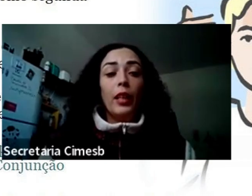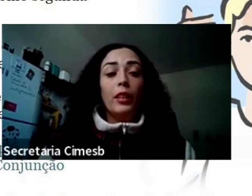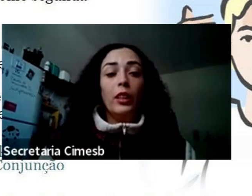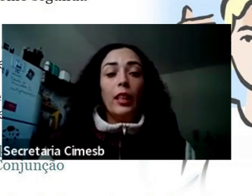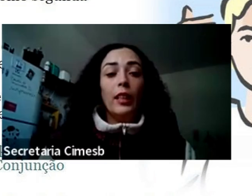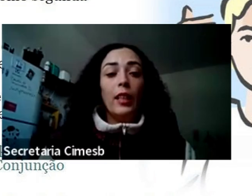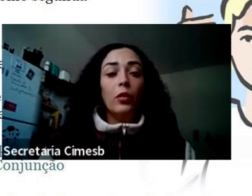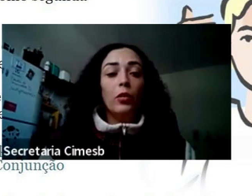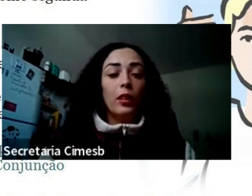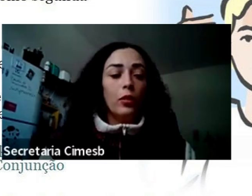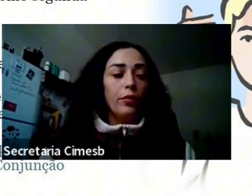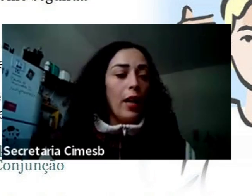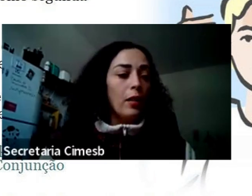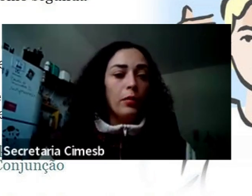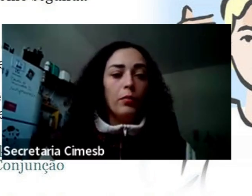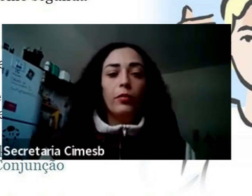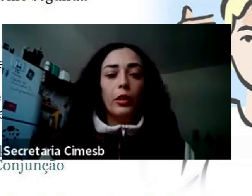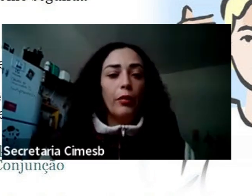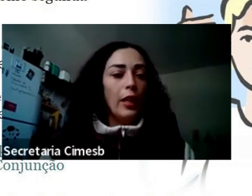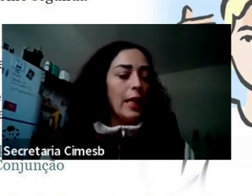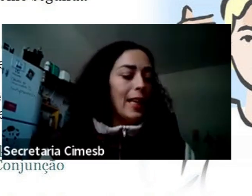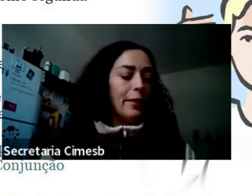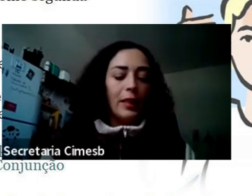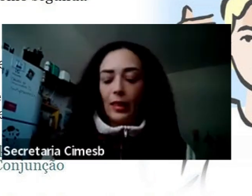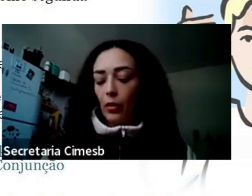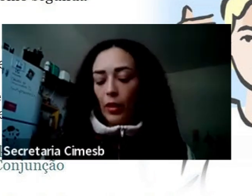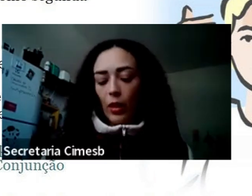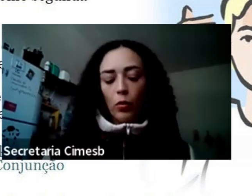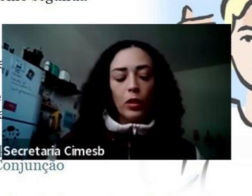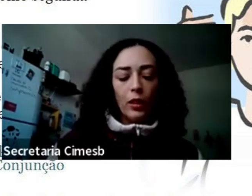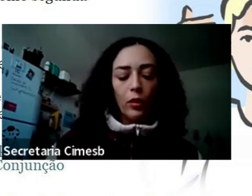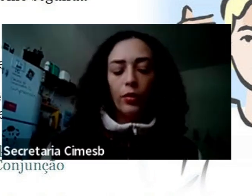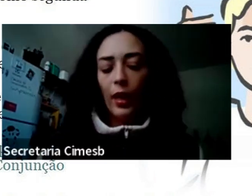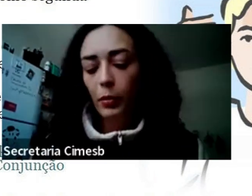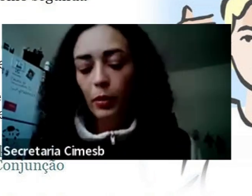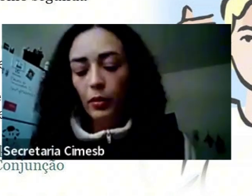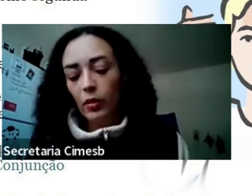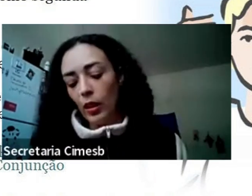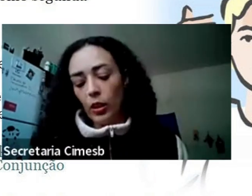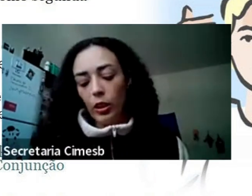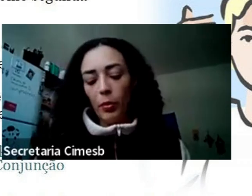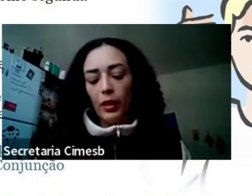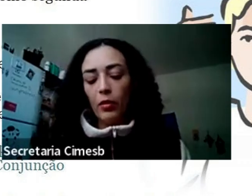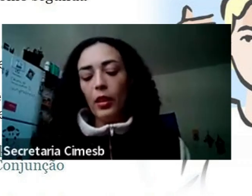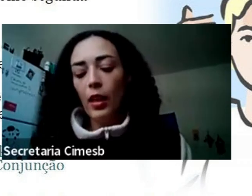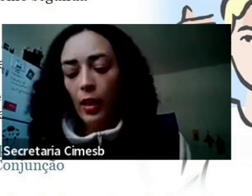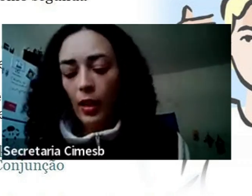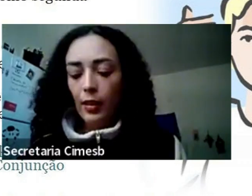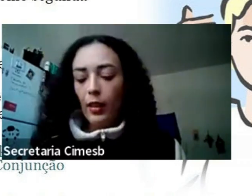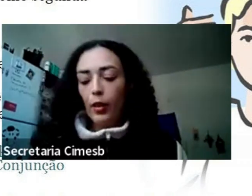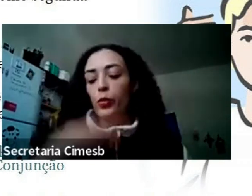a dificuldade de entender a conjugação de verbo, foi o que eu falei, na Libras não tem conjugação de verbos. A gente